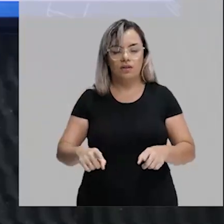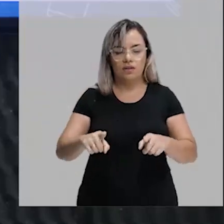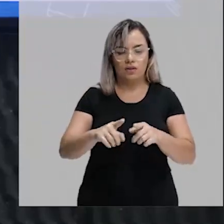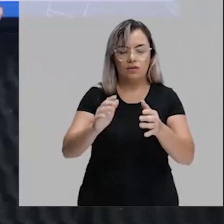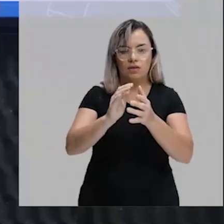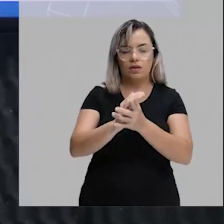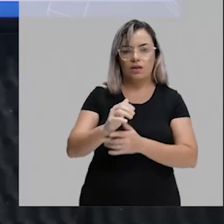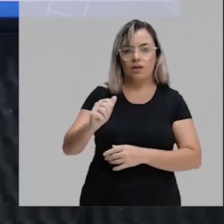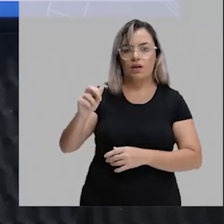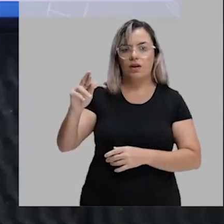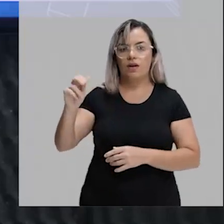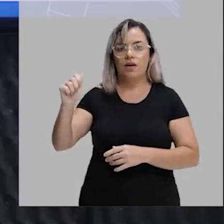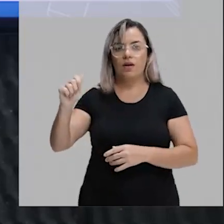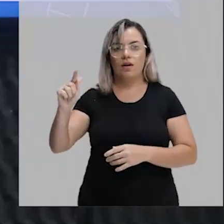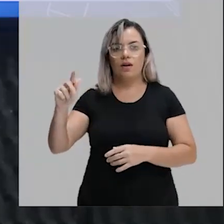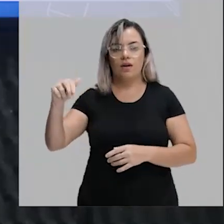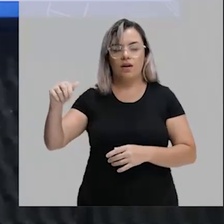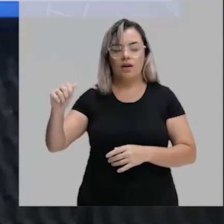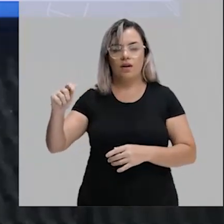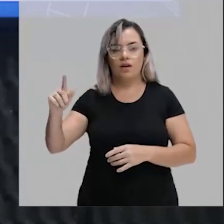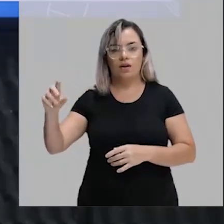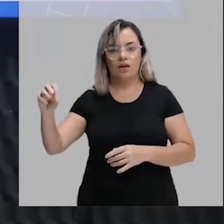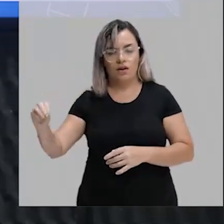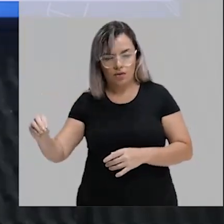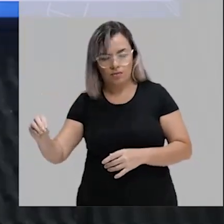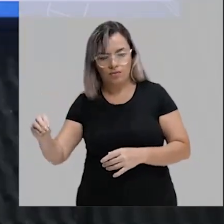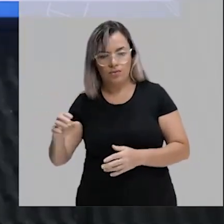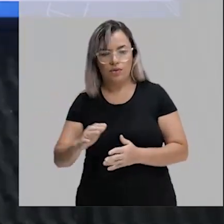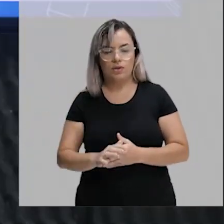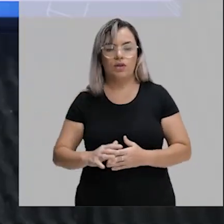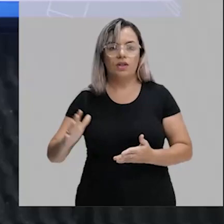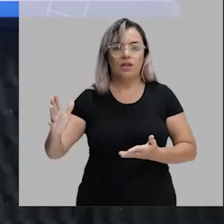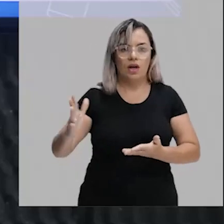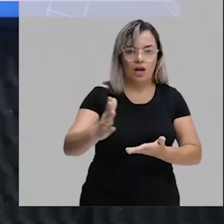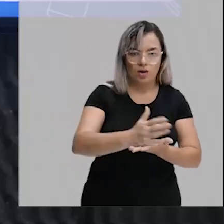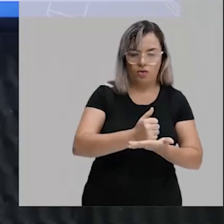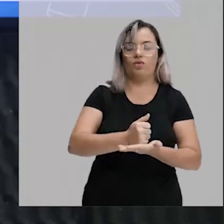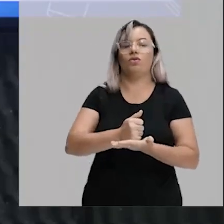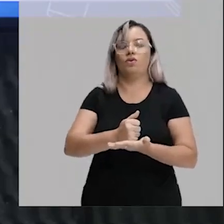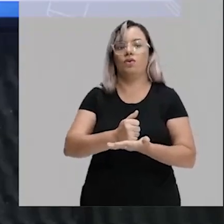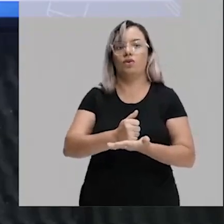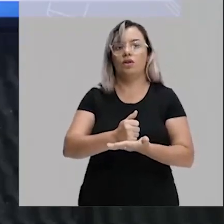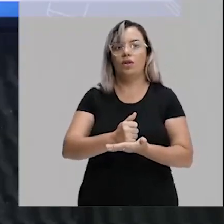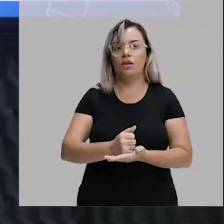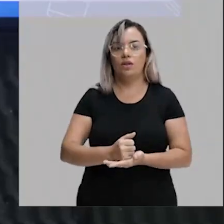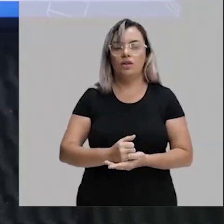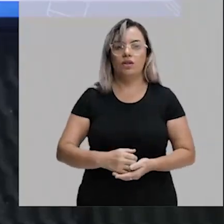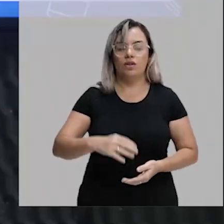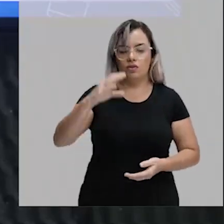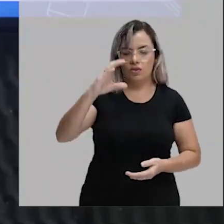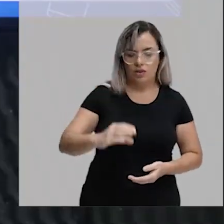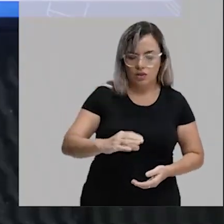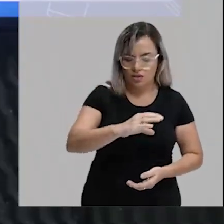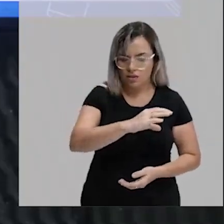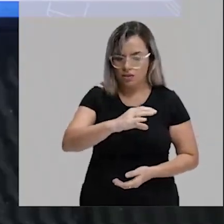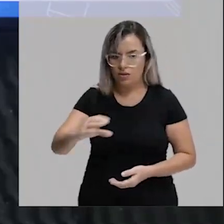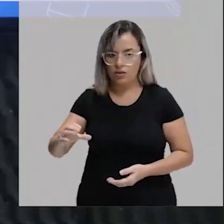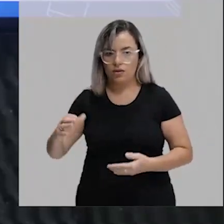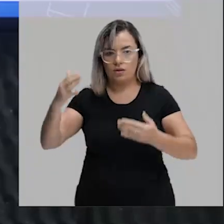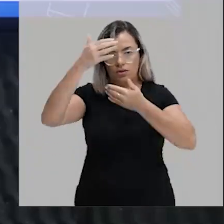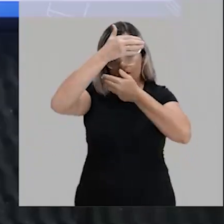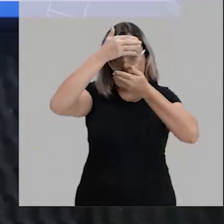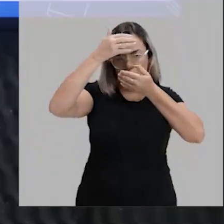da Reconquista entre cristãos e muçulmanos. Foi importante para a formação do Estado